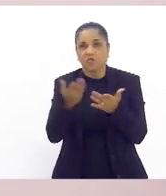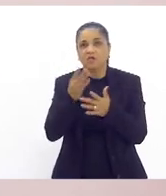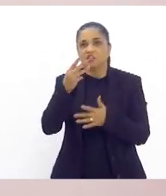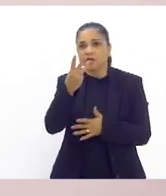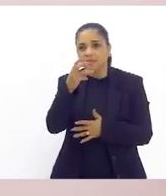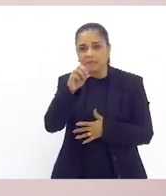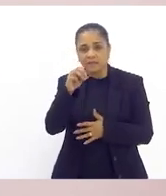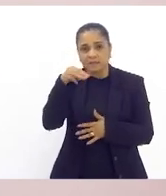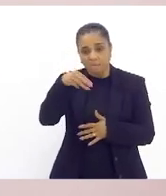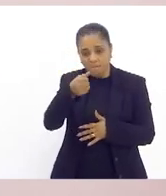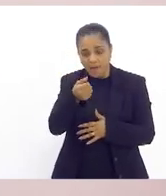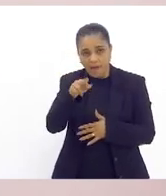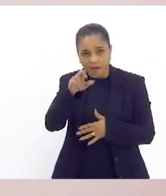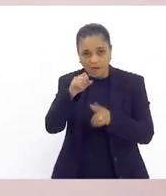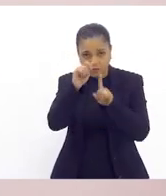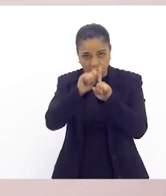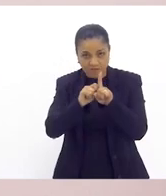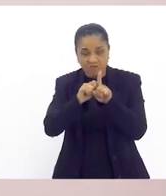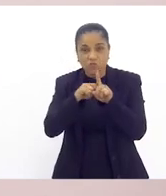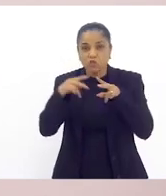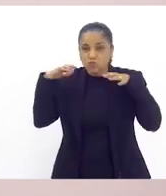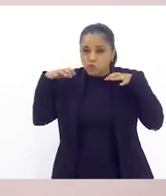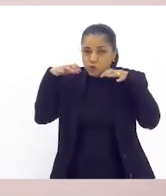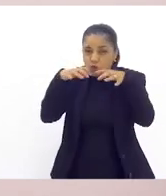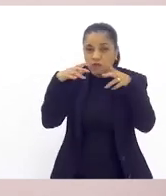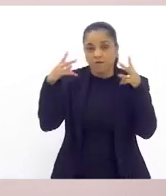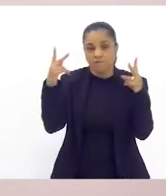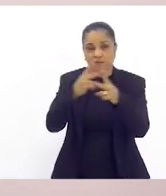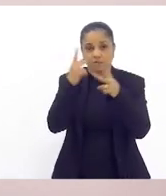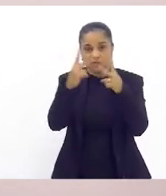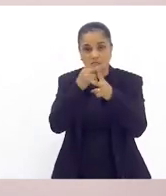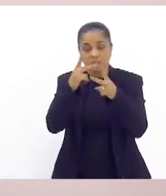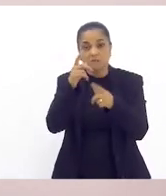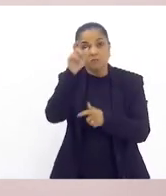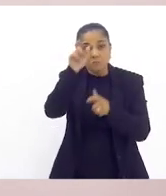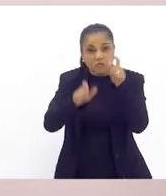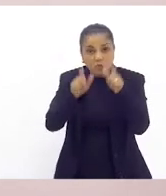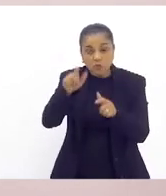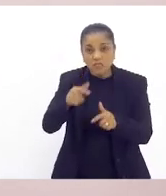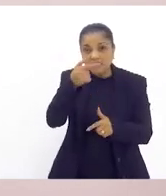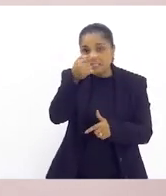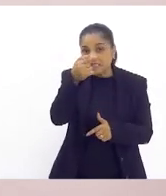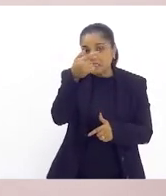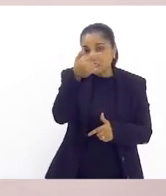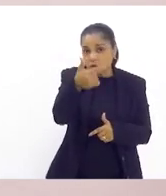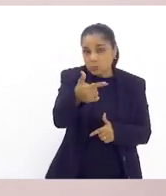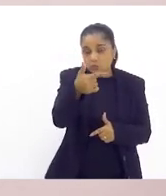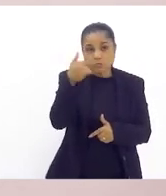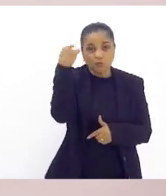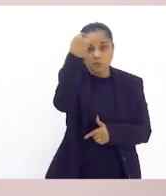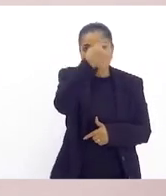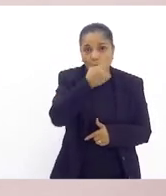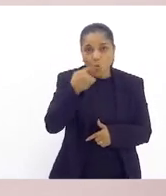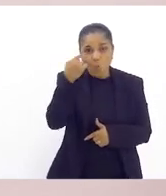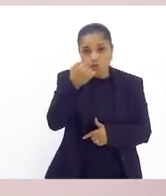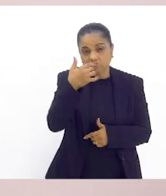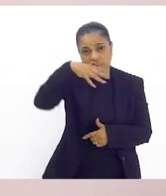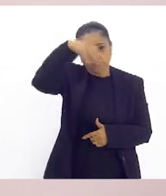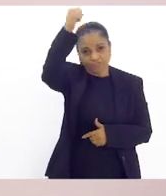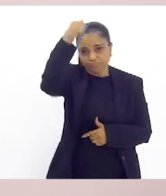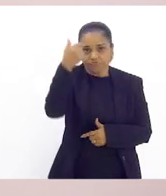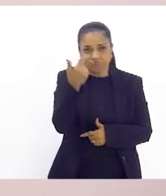sério de chuva com ventania e as pessoas ficaram mais de 72 horas sem energia em casa